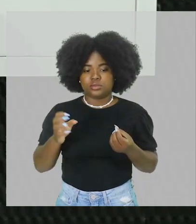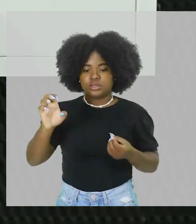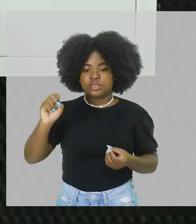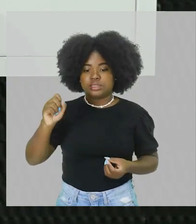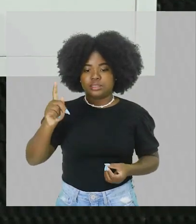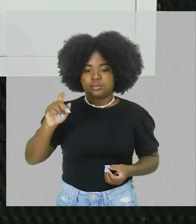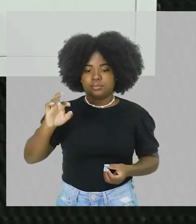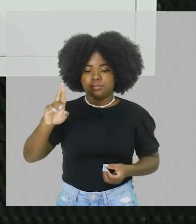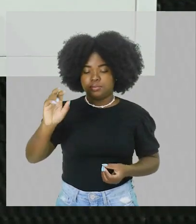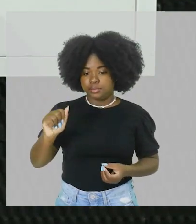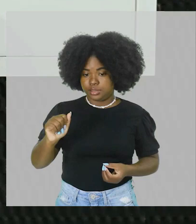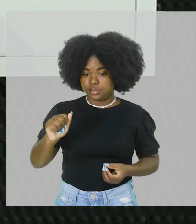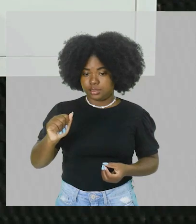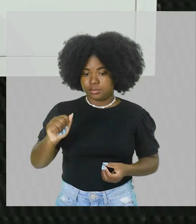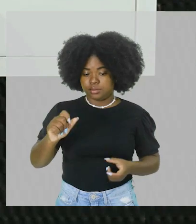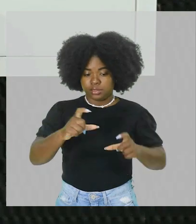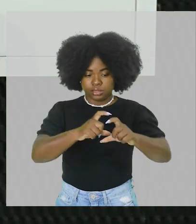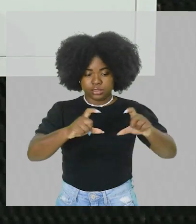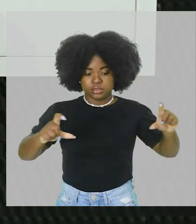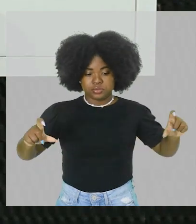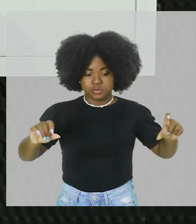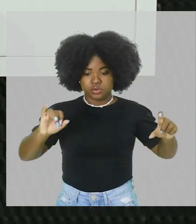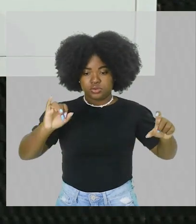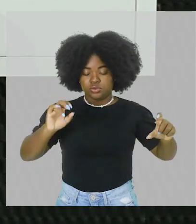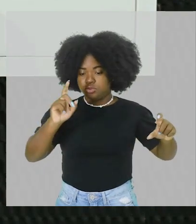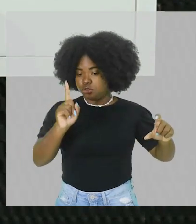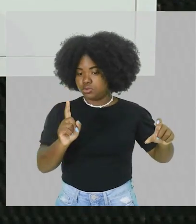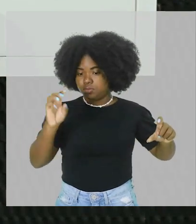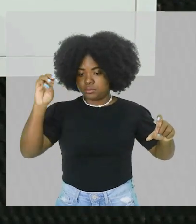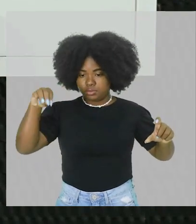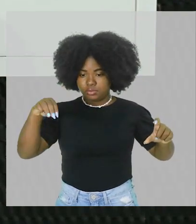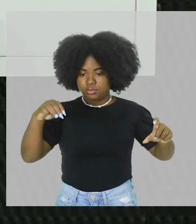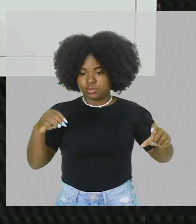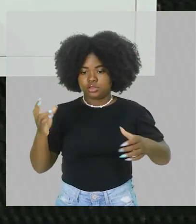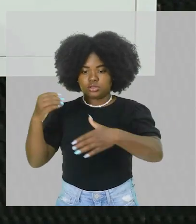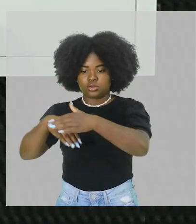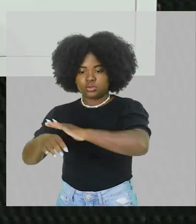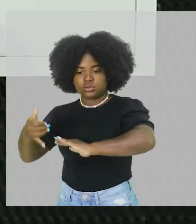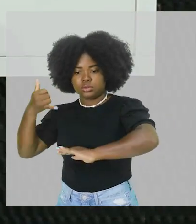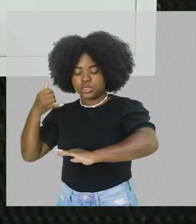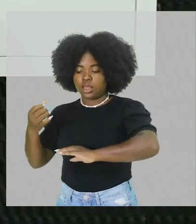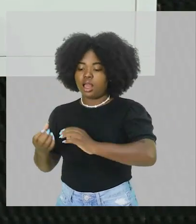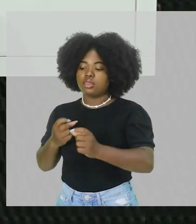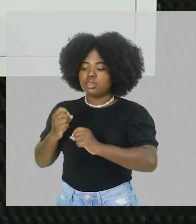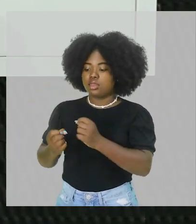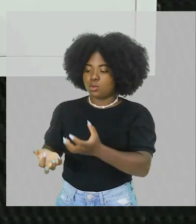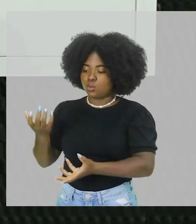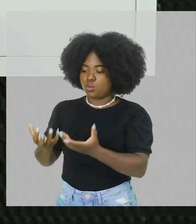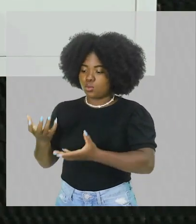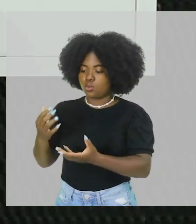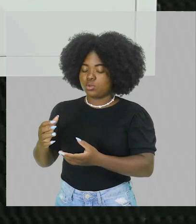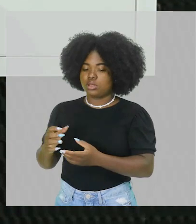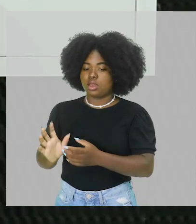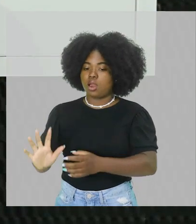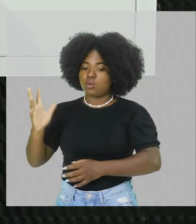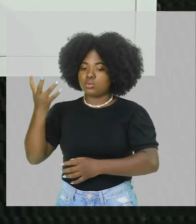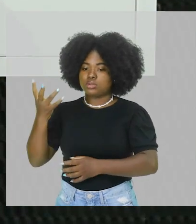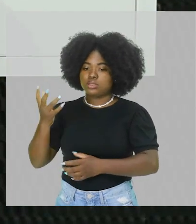metro caber dentro desse aparelho e gerar ali dentro dele o fenômeno magnético do qual é